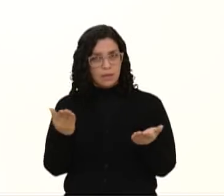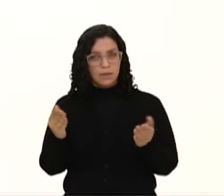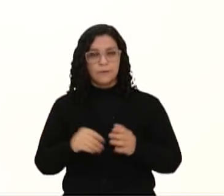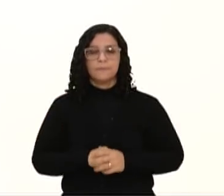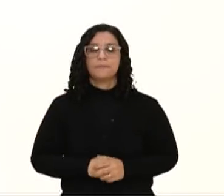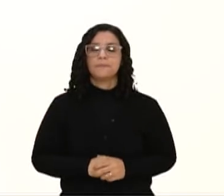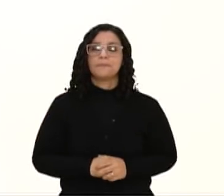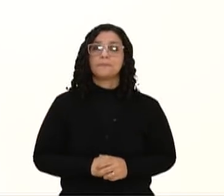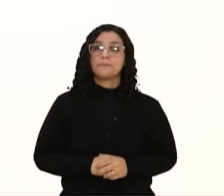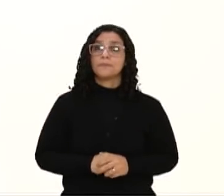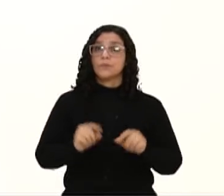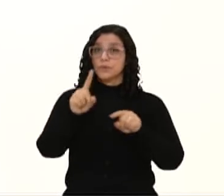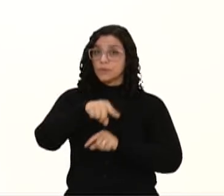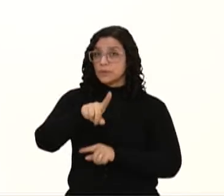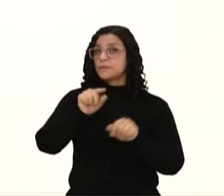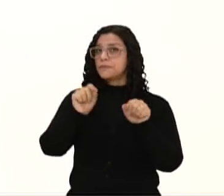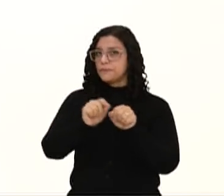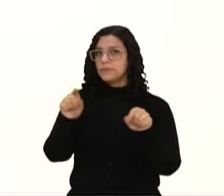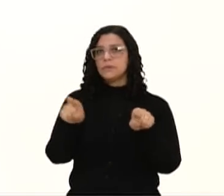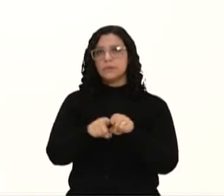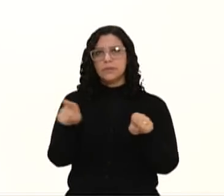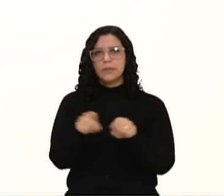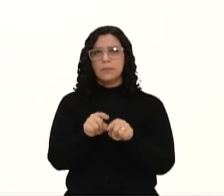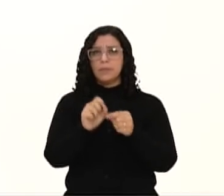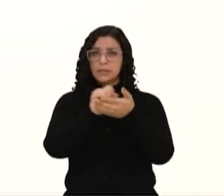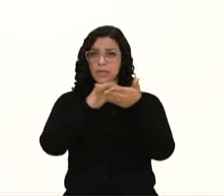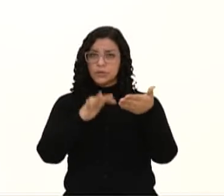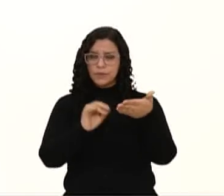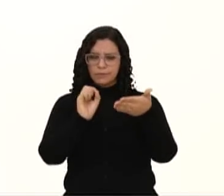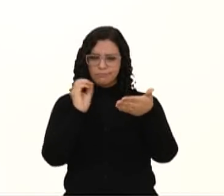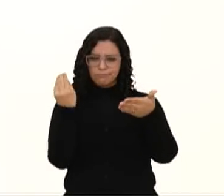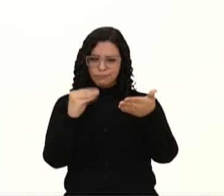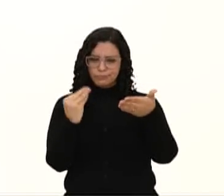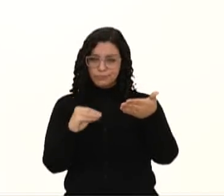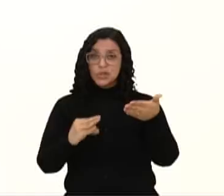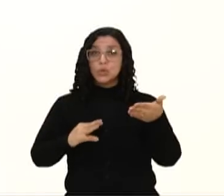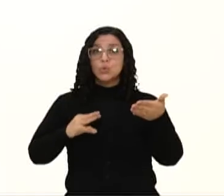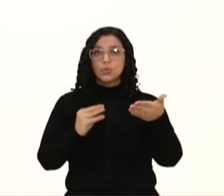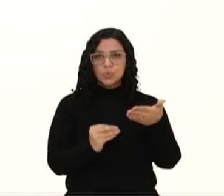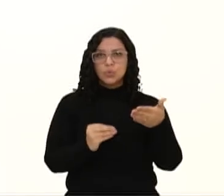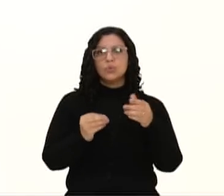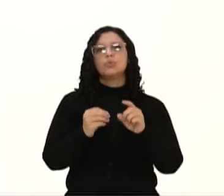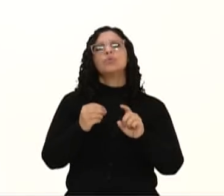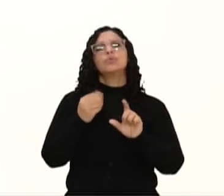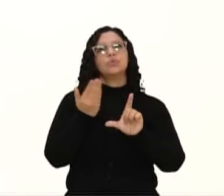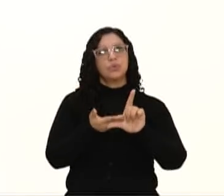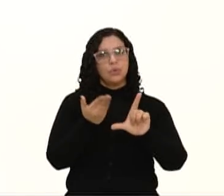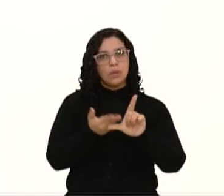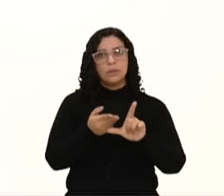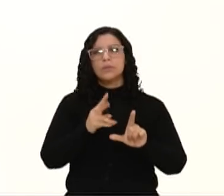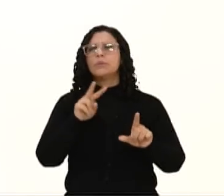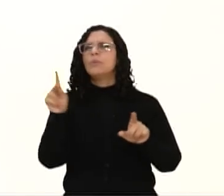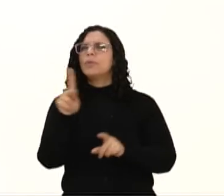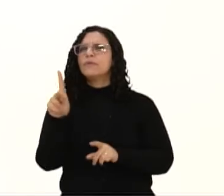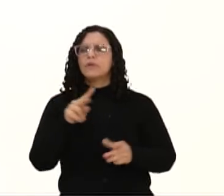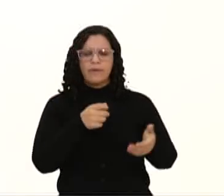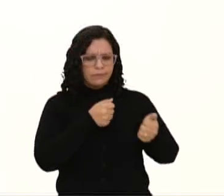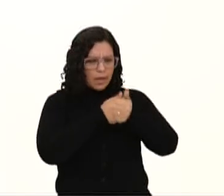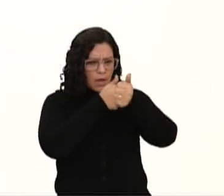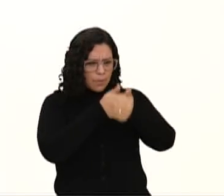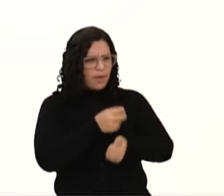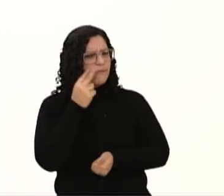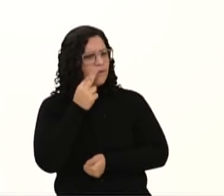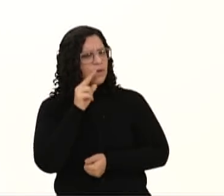frequência de vocês. Façam também os outros exercícios do aplicativo, a partir deles o professor consegue acompanhar